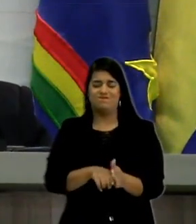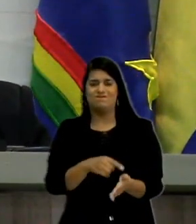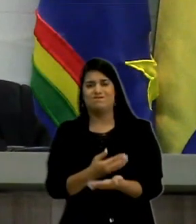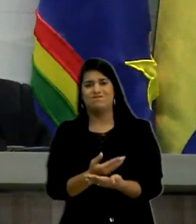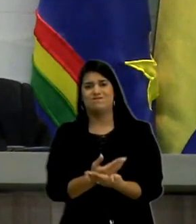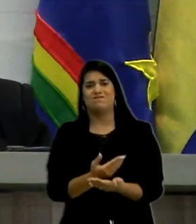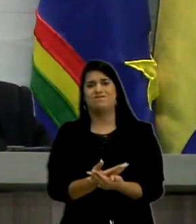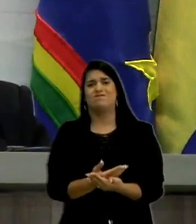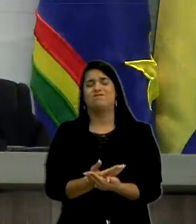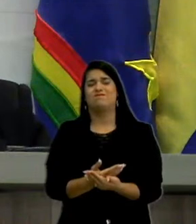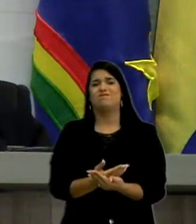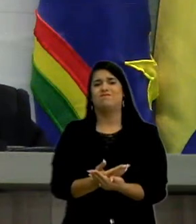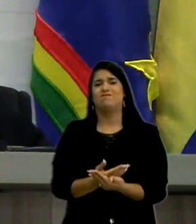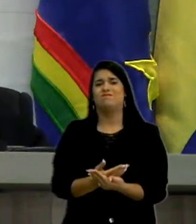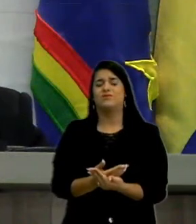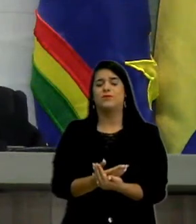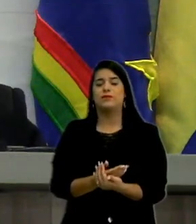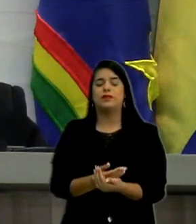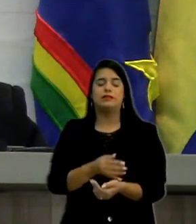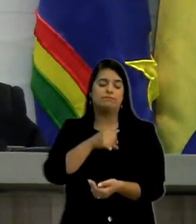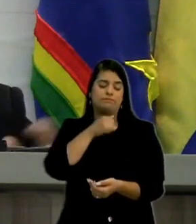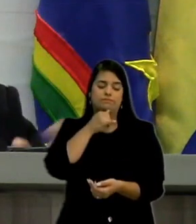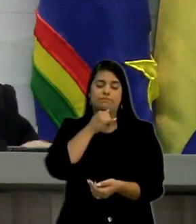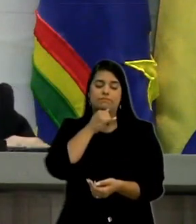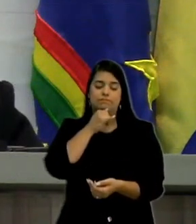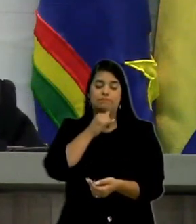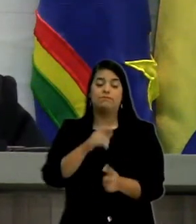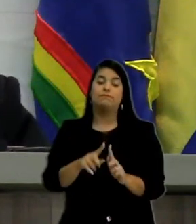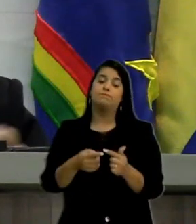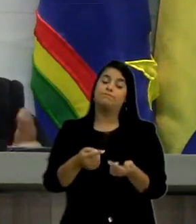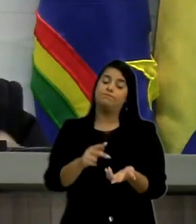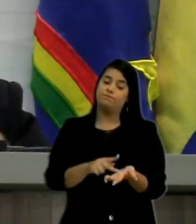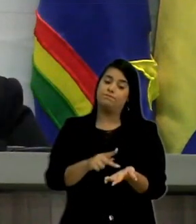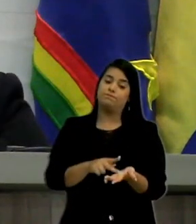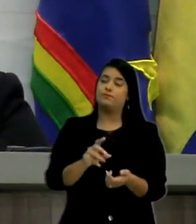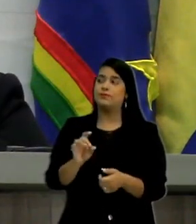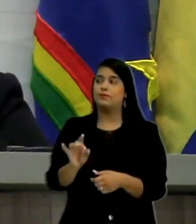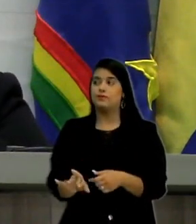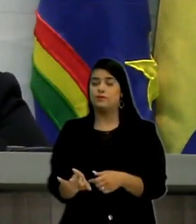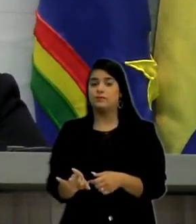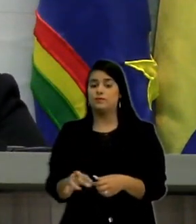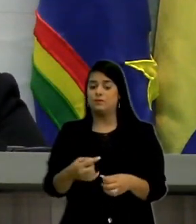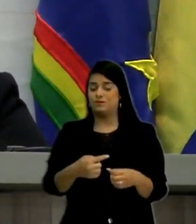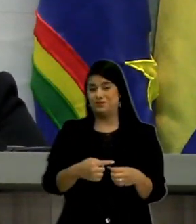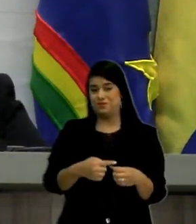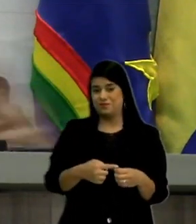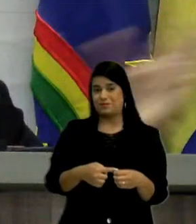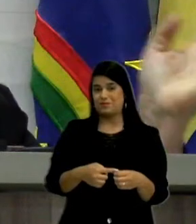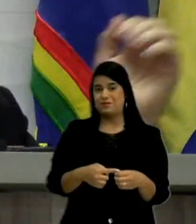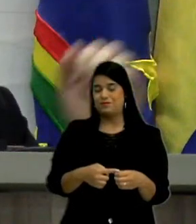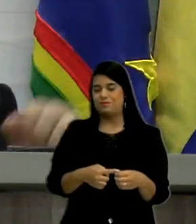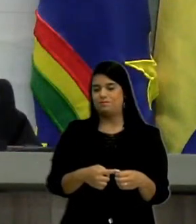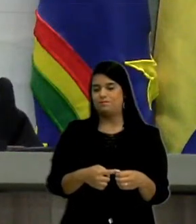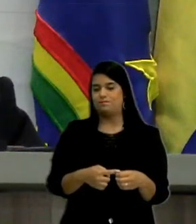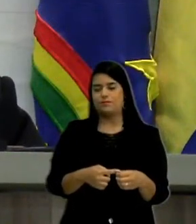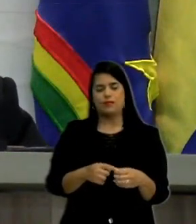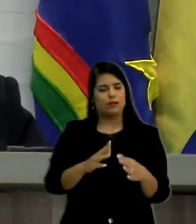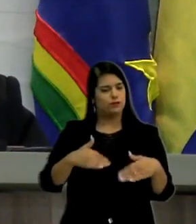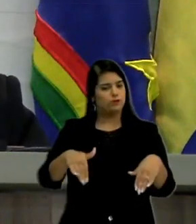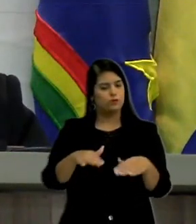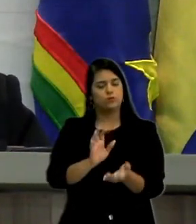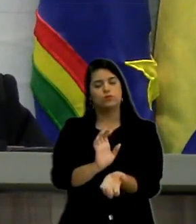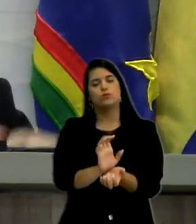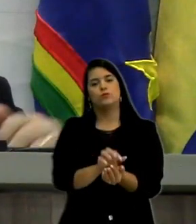complexidade. Infelizmente é uma tristeza, mas é a realidade, não só do nosso município, mas de todo o município do